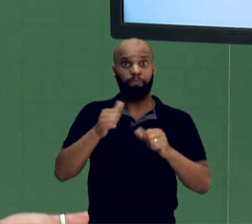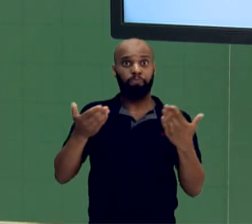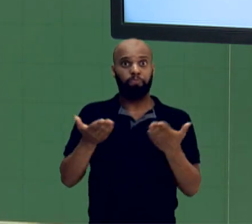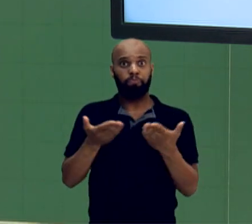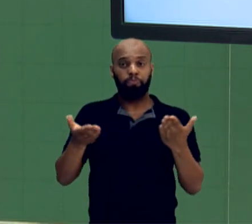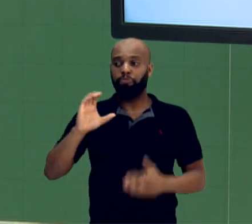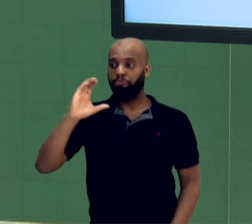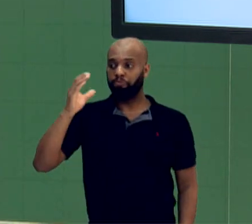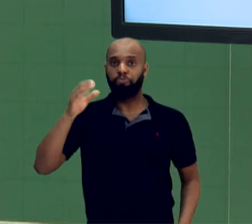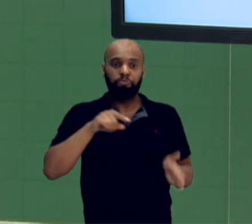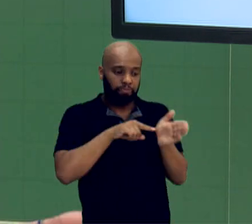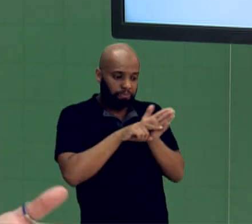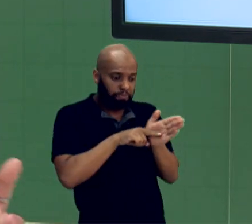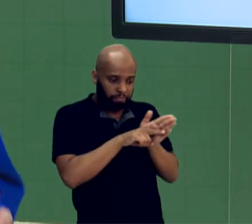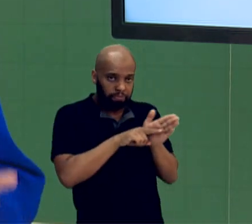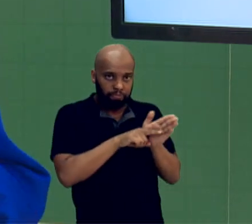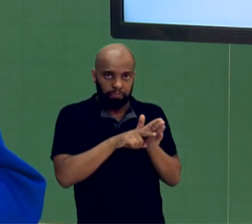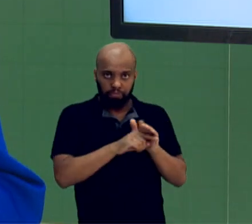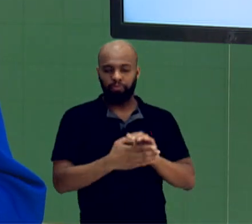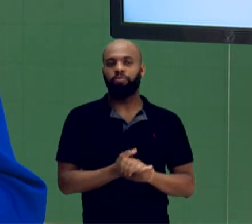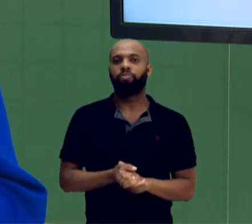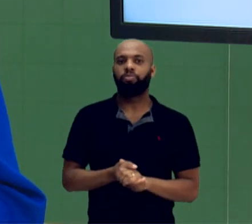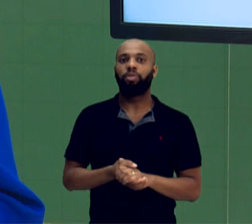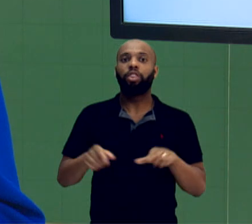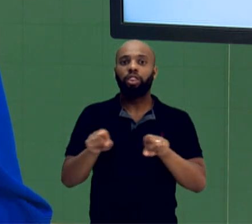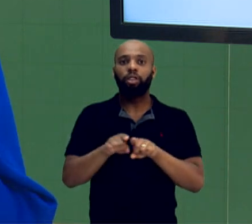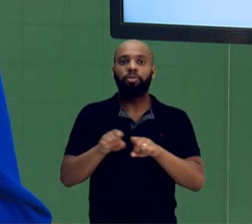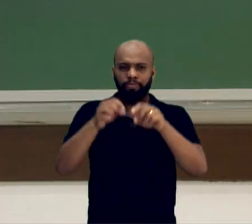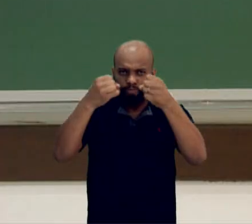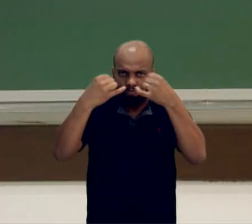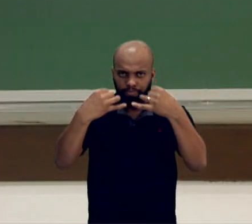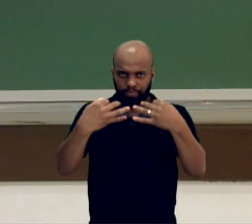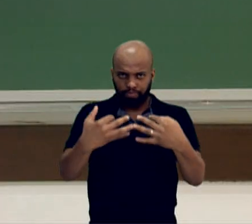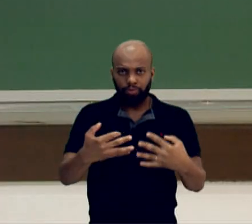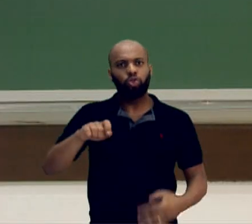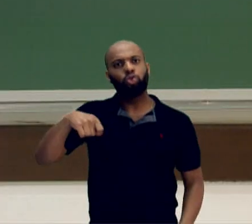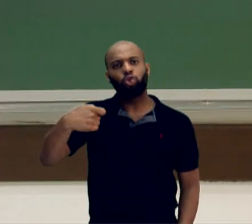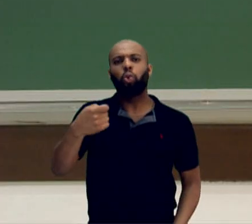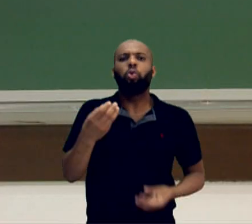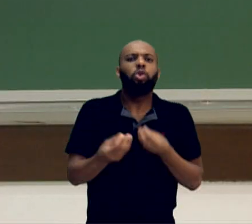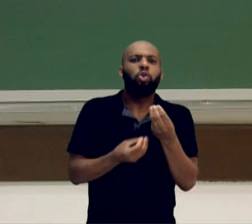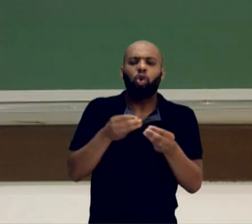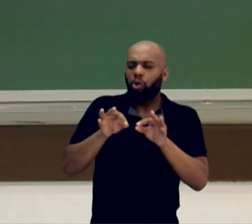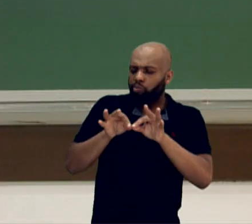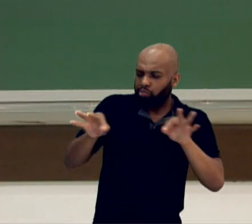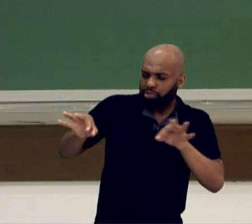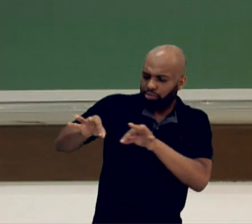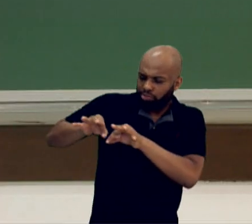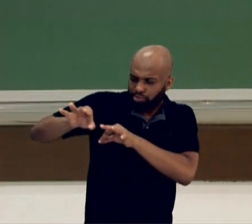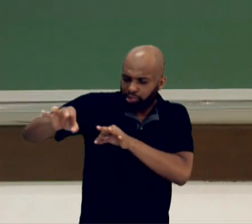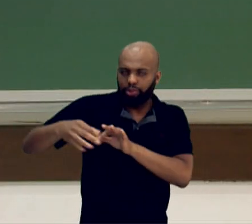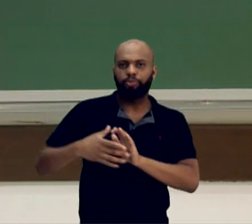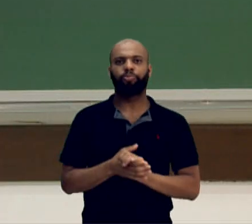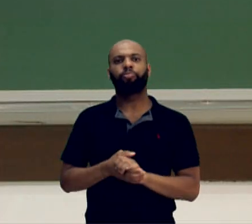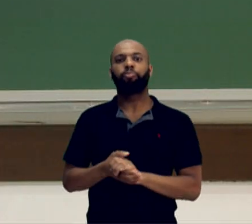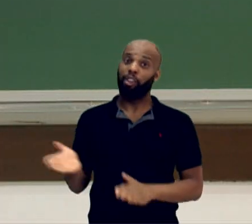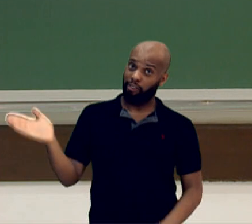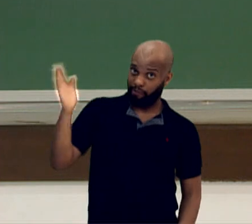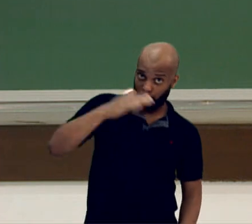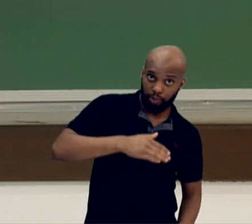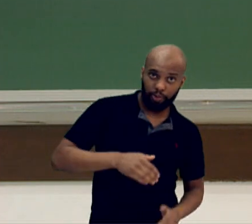uma ciência, que é a metrologia, e a gente vai contar também um pouquinho sobre as unidades de comprimento, ok? Vamos